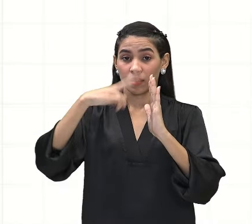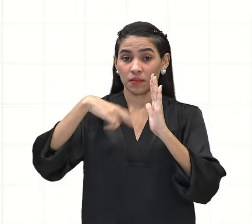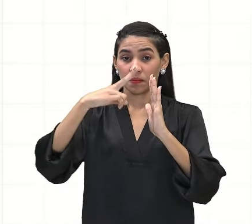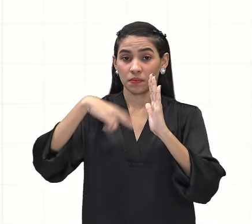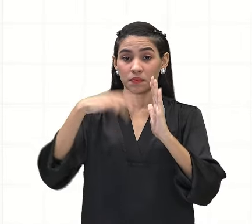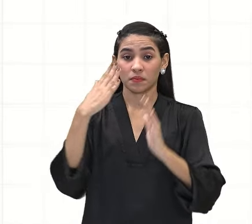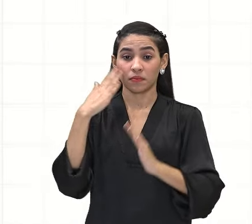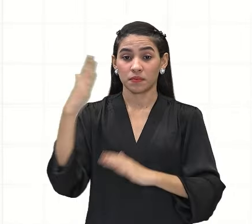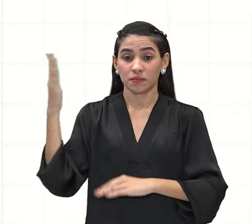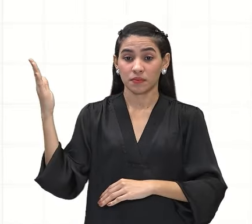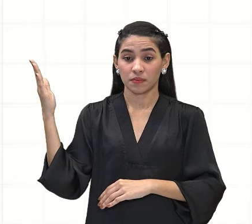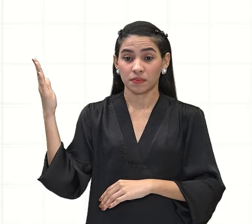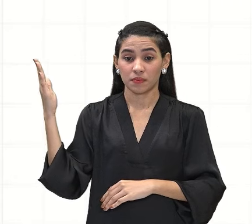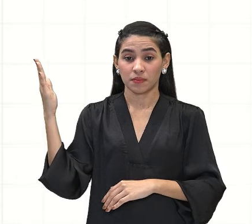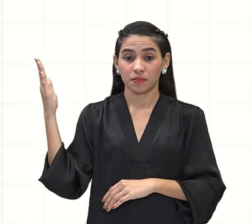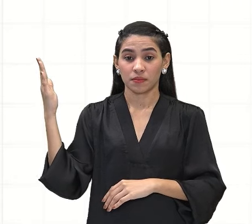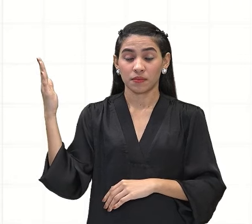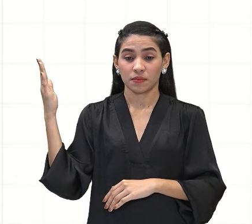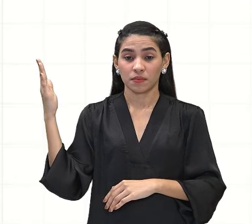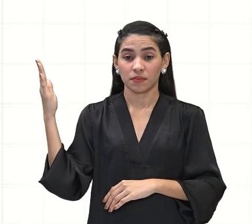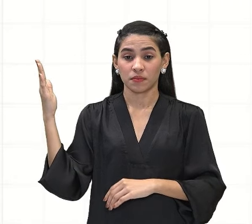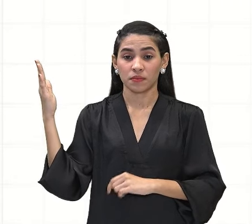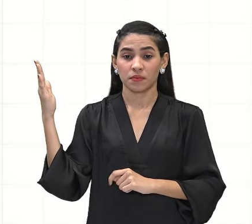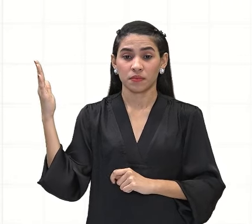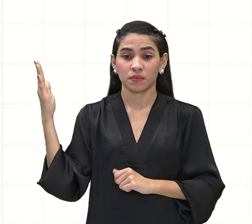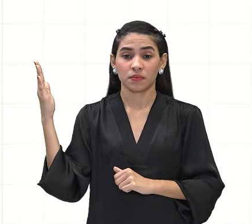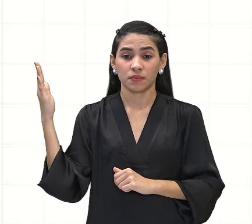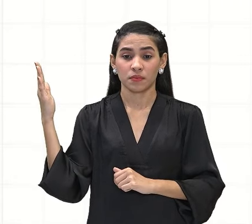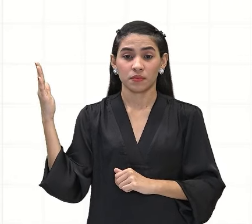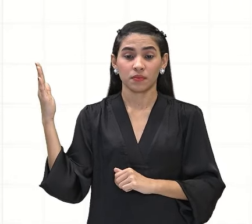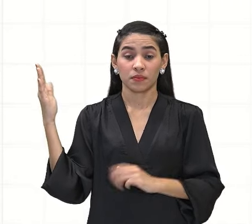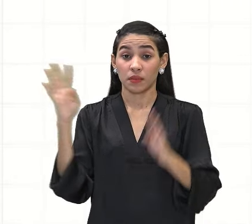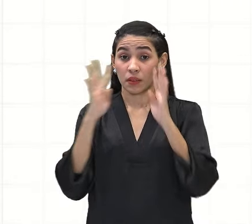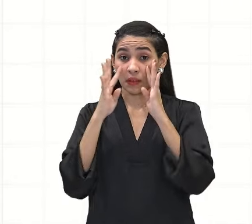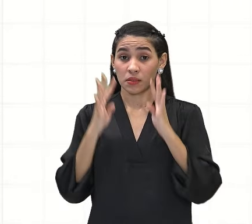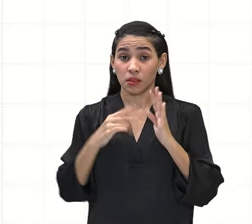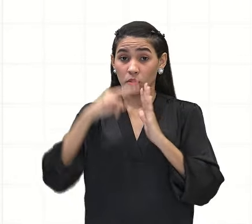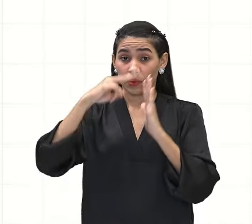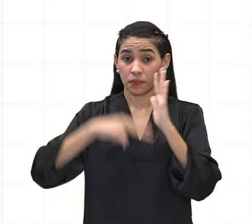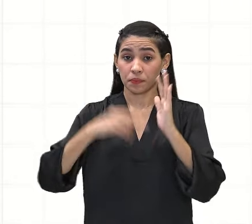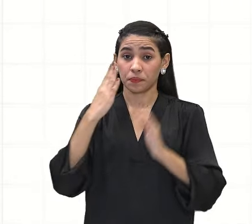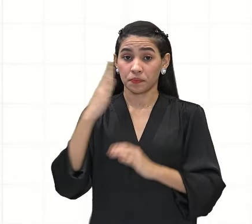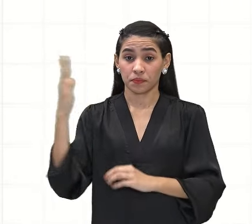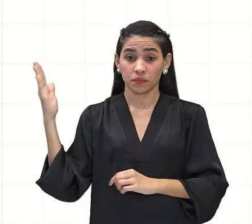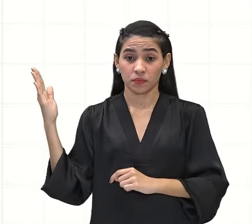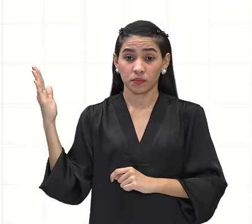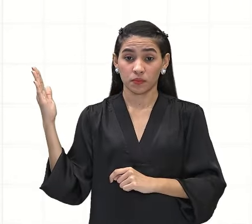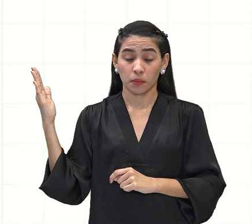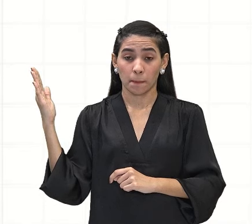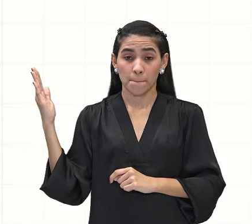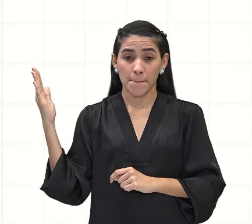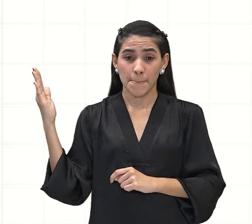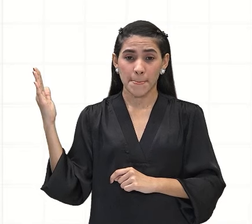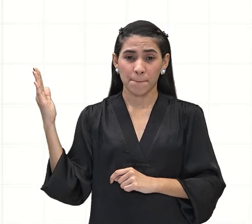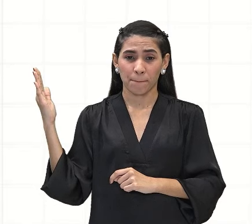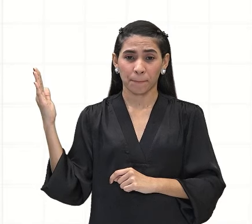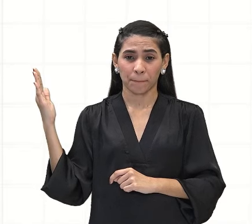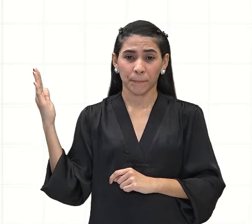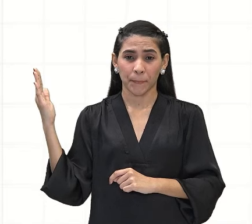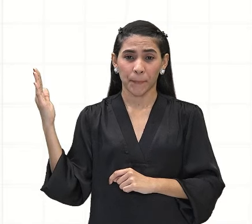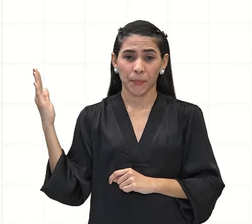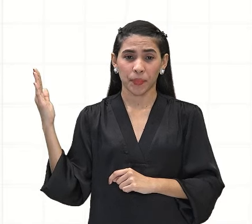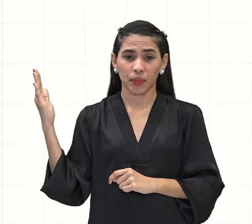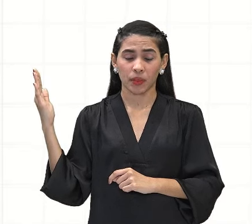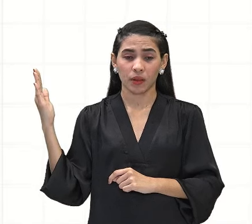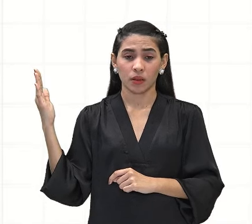raio igual a 6 cm olha lá R igual a 6 cm determine